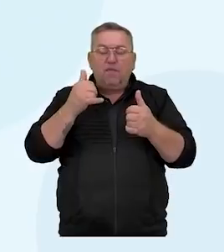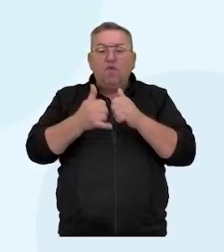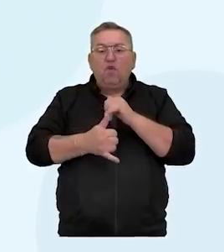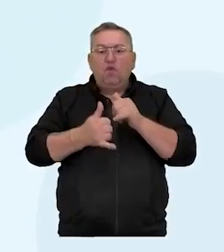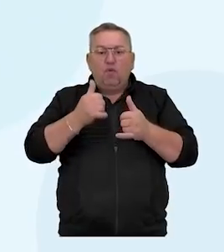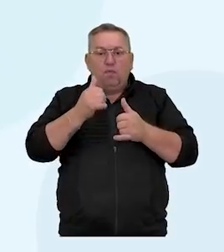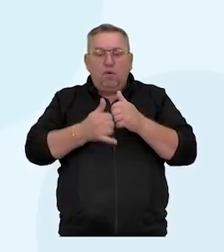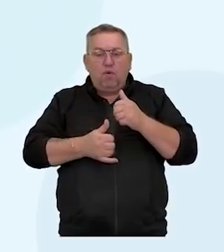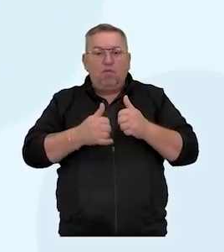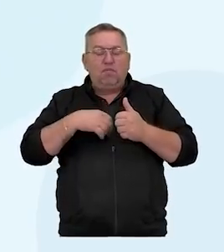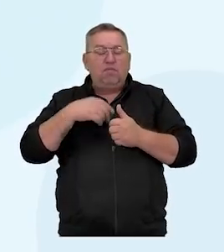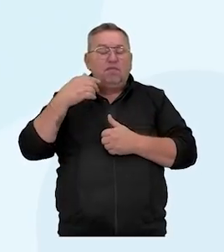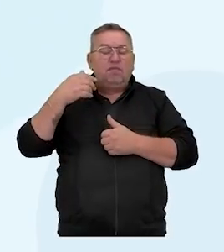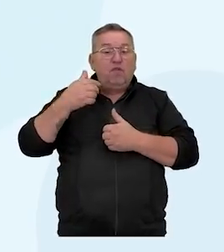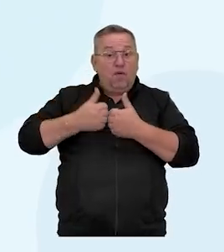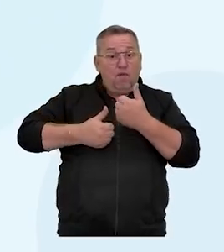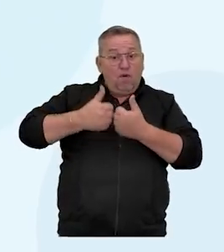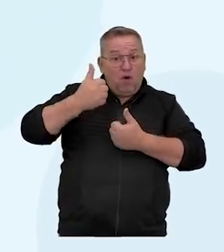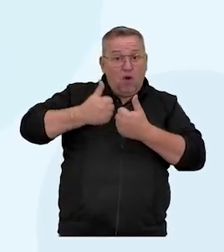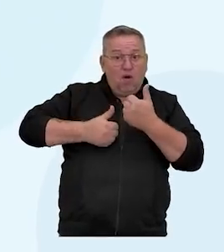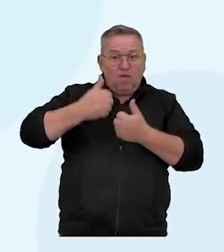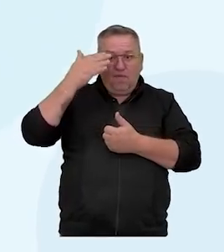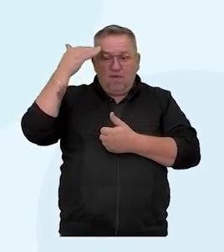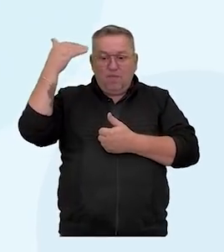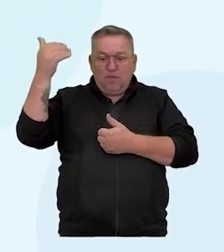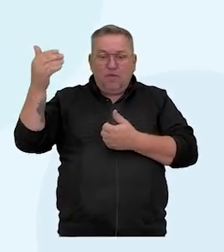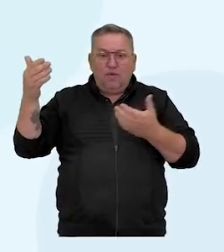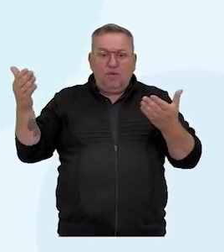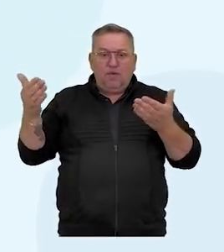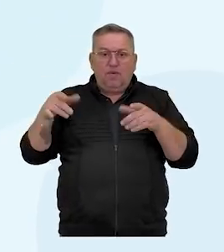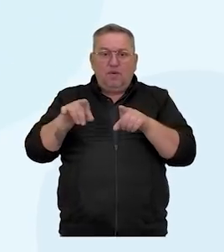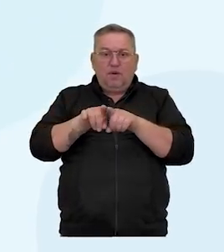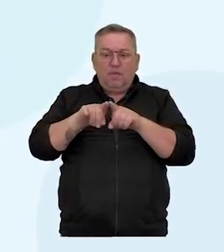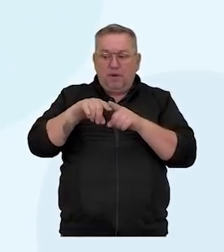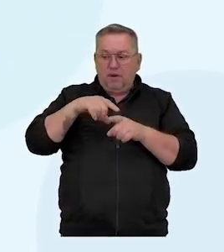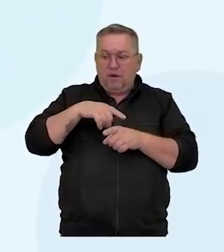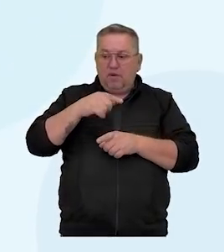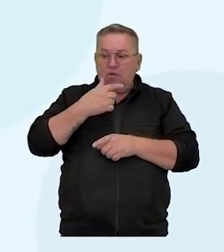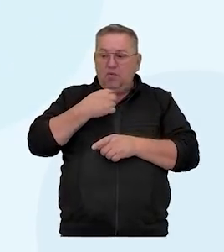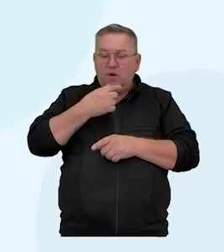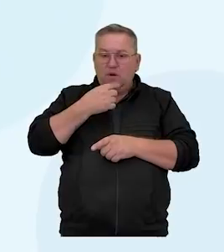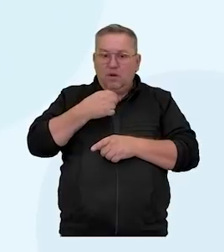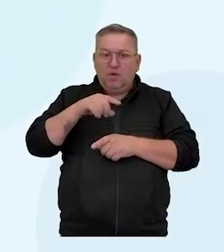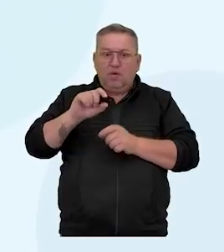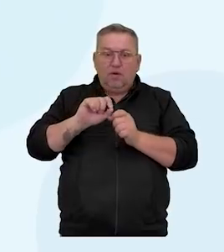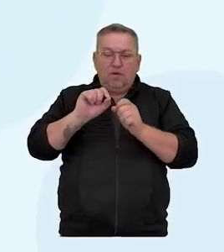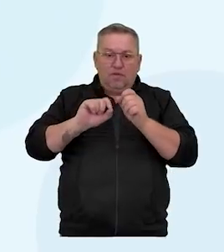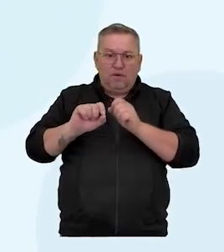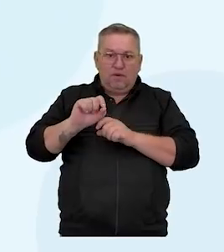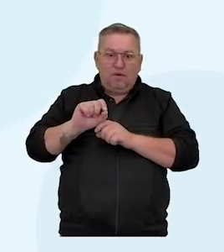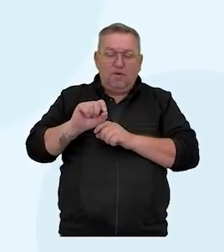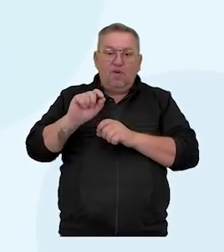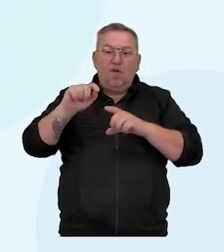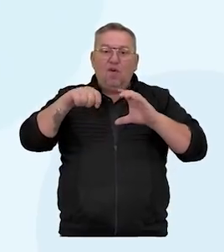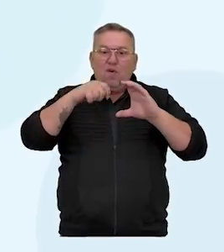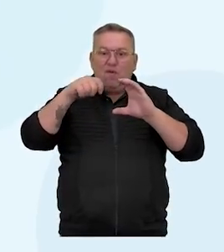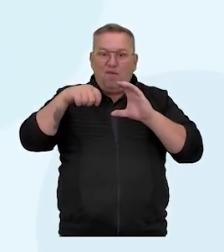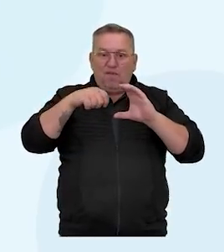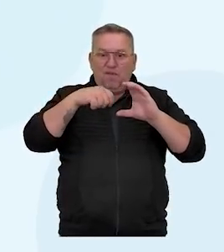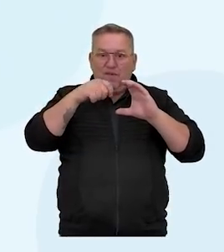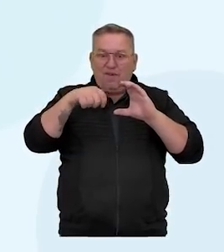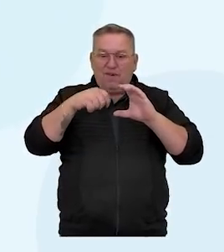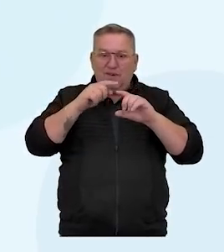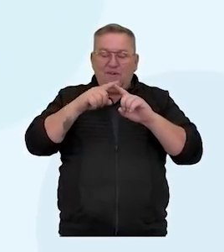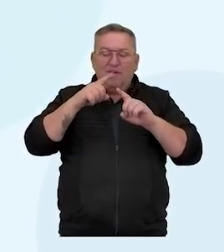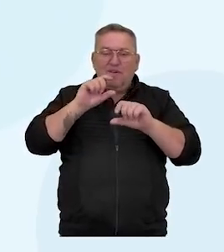futebol ficava famoso, hoje a gente tem um menino que está nas mídias e fez um vídeo e virou um